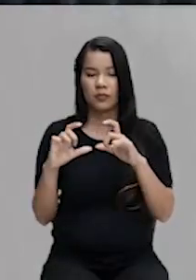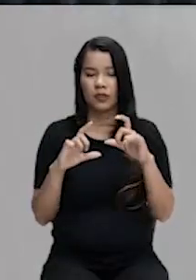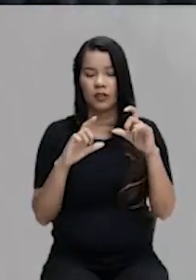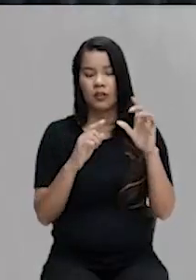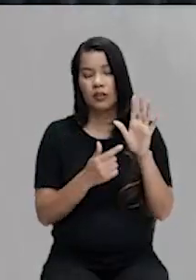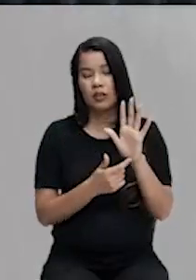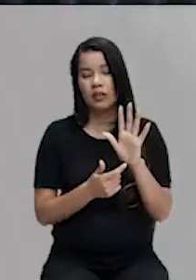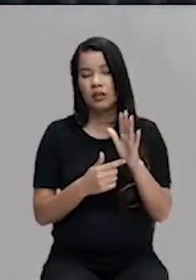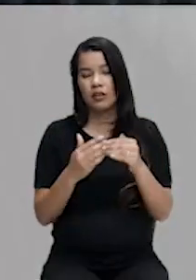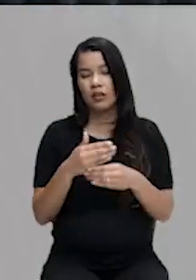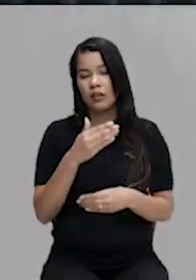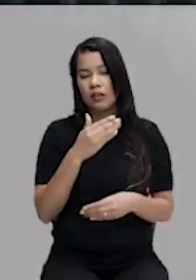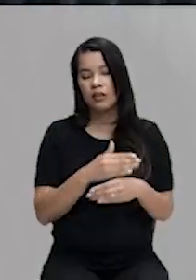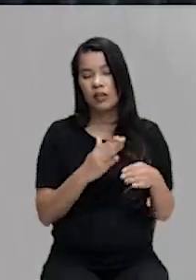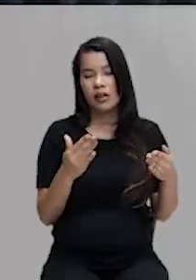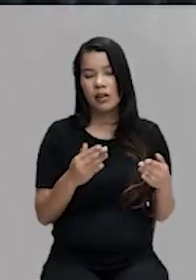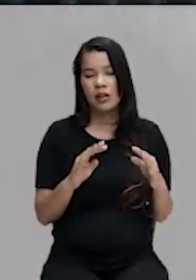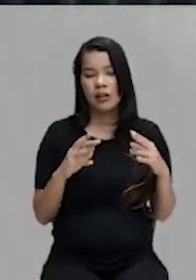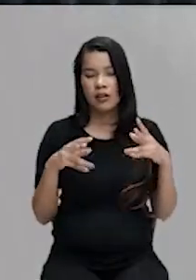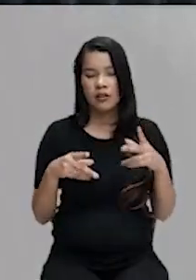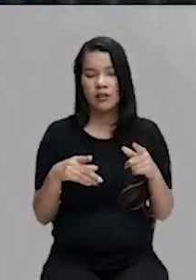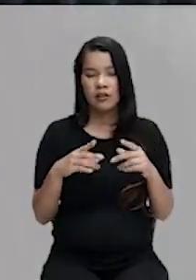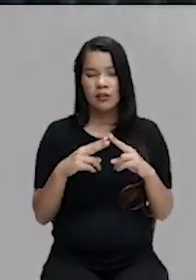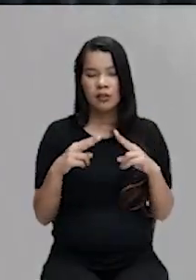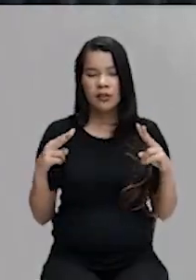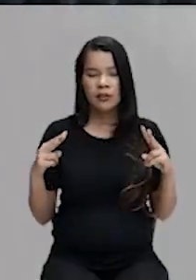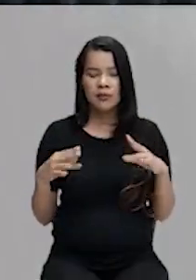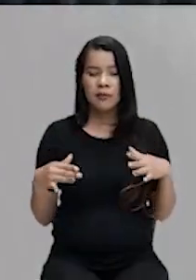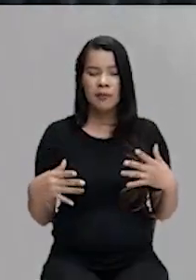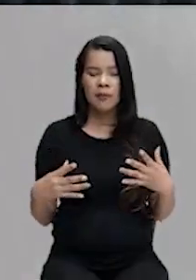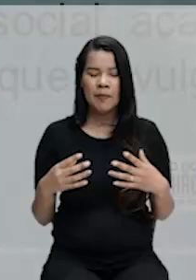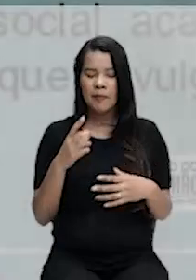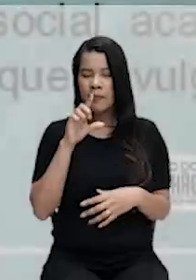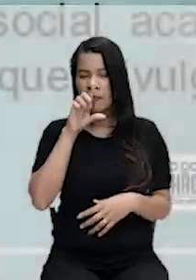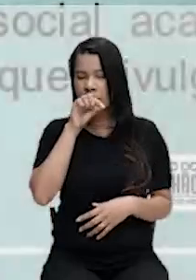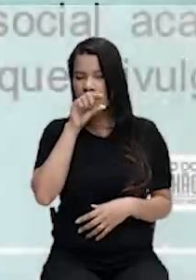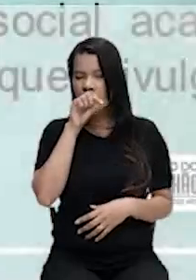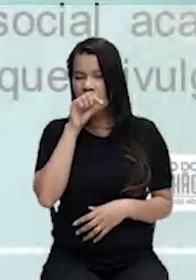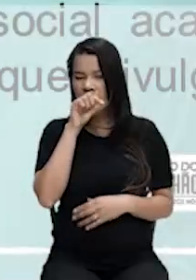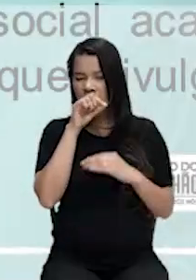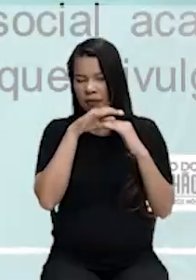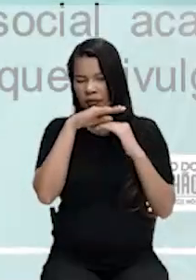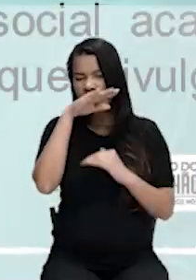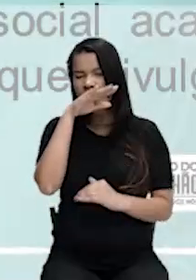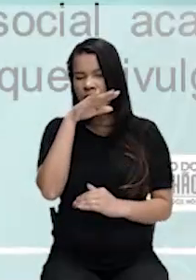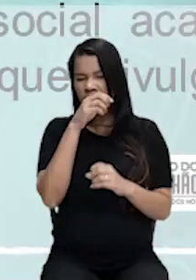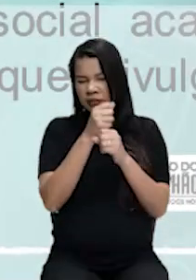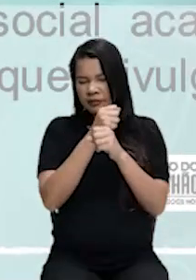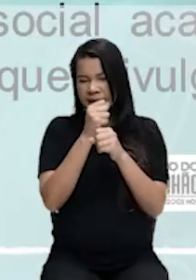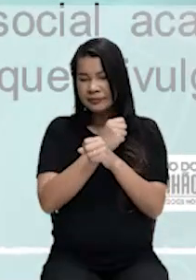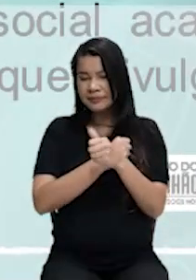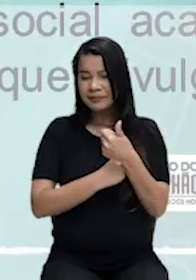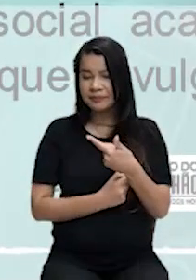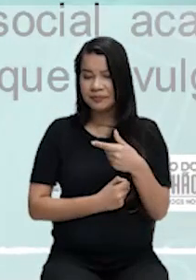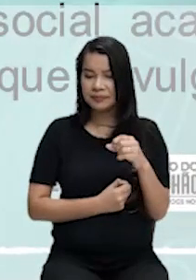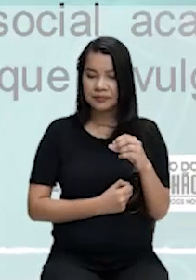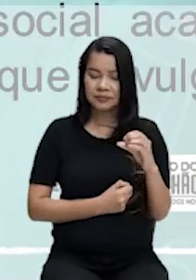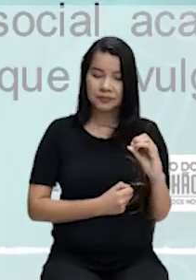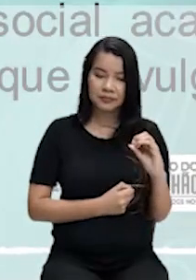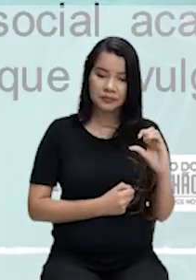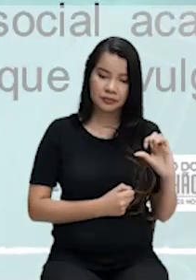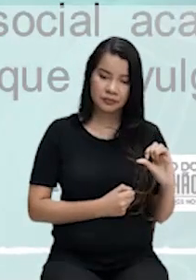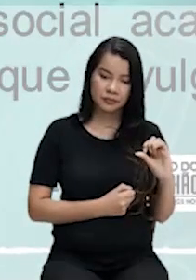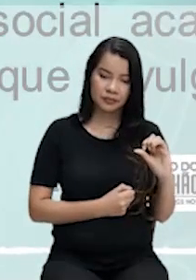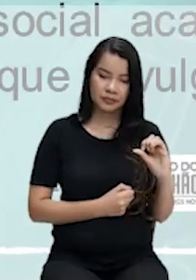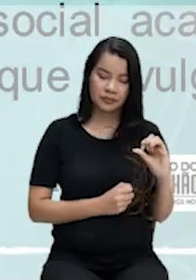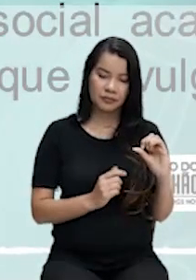de interesse. Agora não, agora é tudo digital. O Twitter atingiu seu auge por volta de 2009 e de lá para cá está em